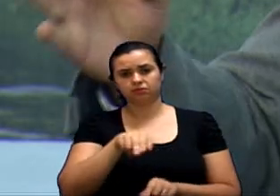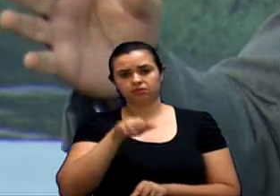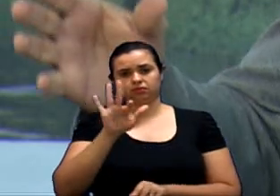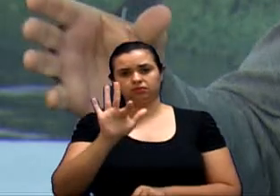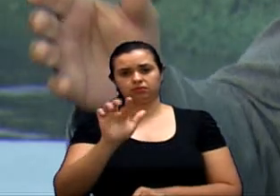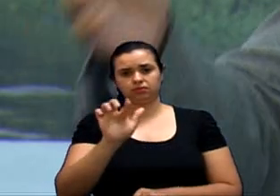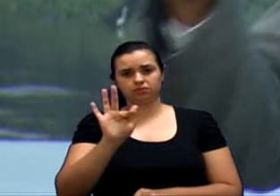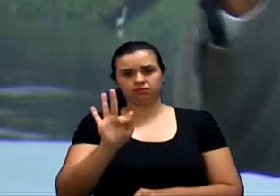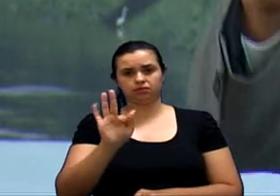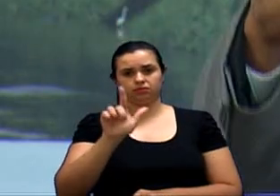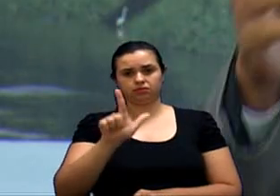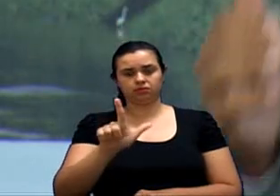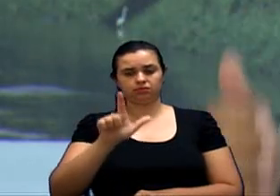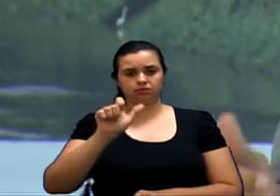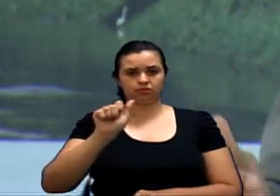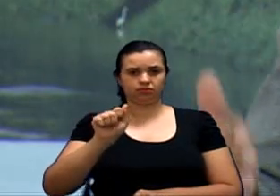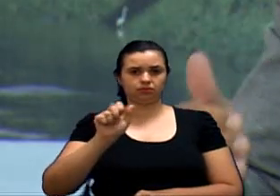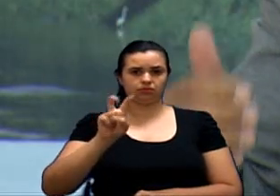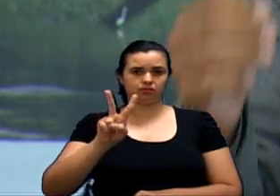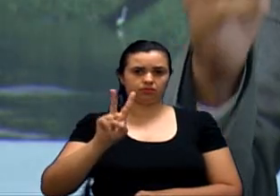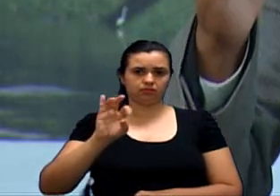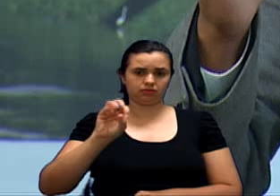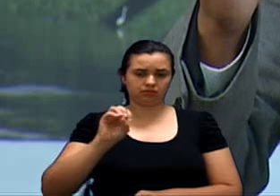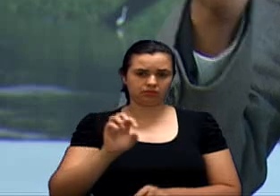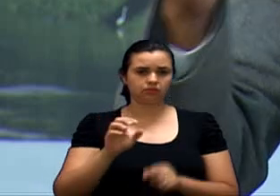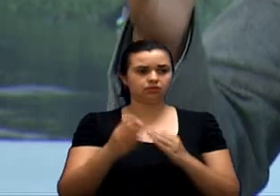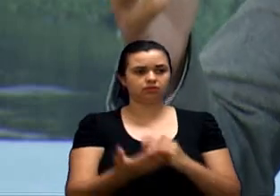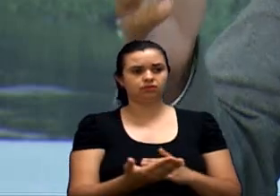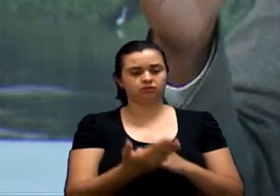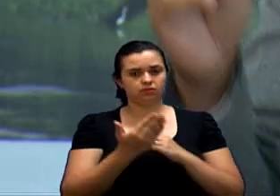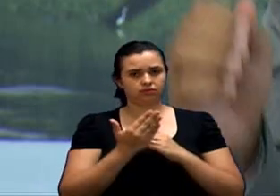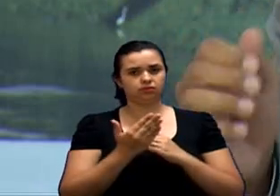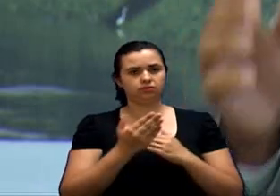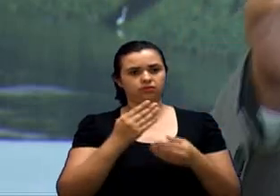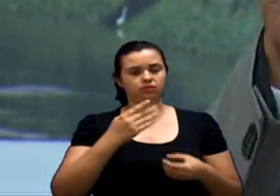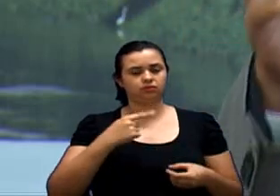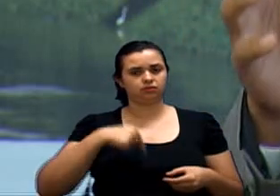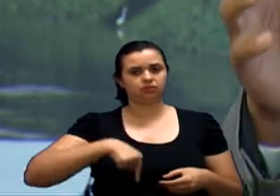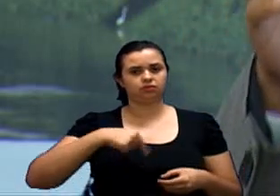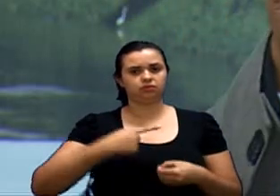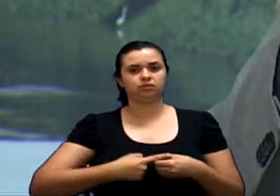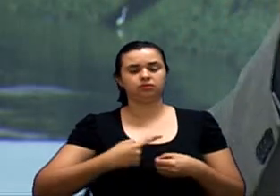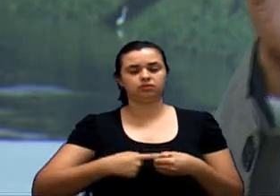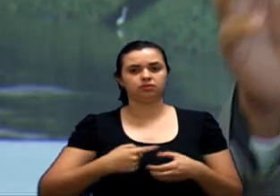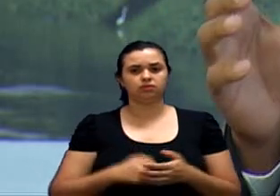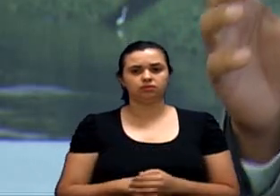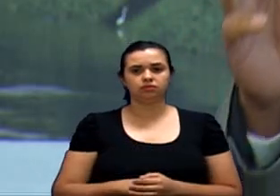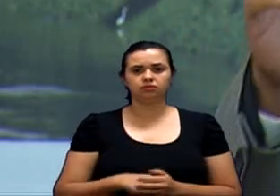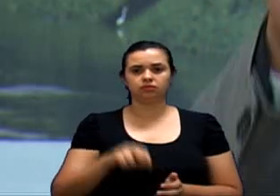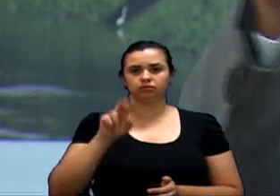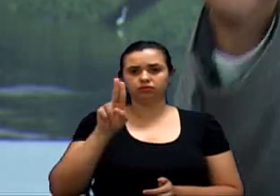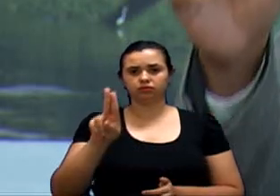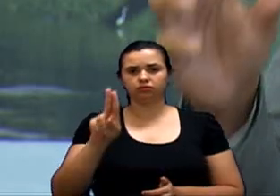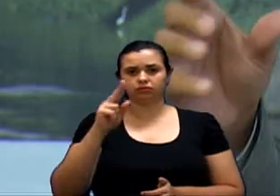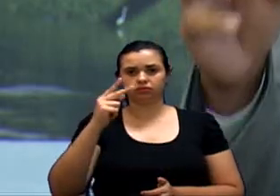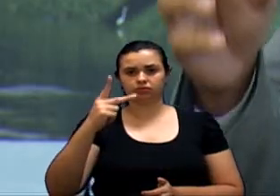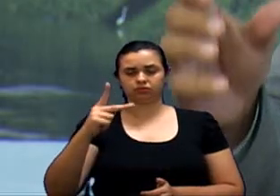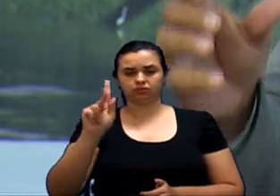cidade. Lembrando que eu estava falando lá que a UPH Zona Norte, aproximadamente, ela é